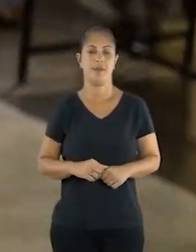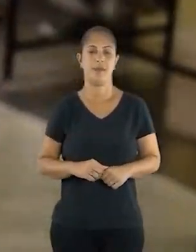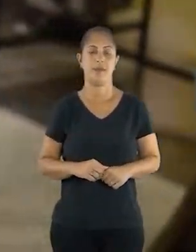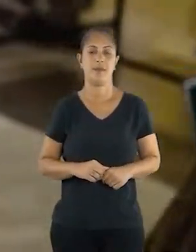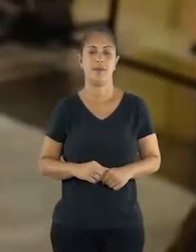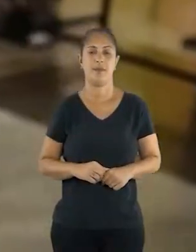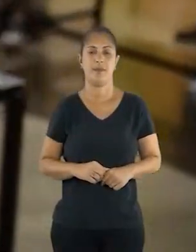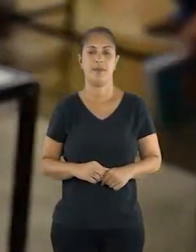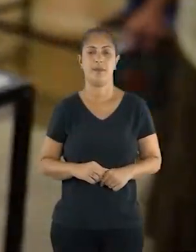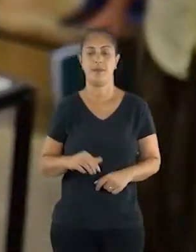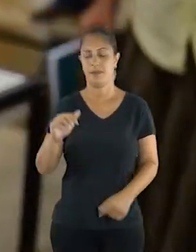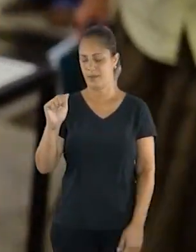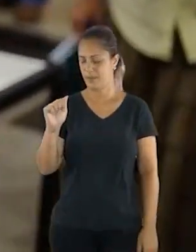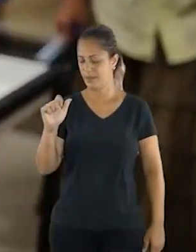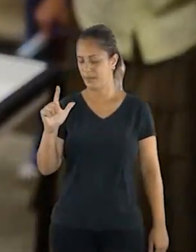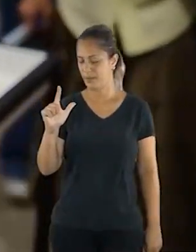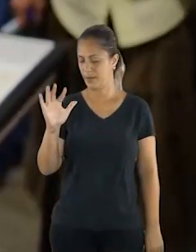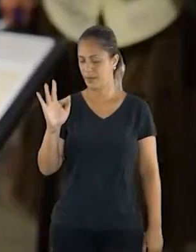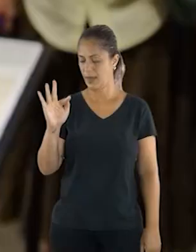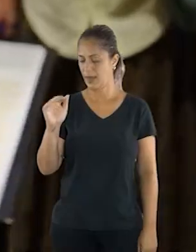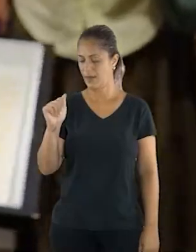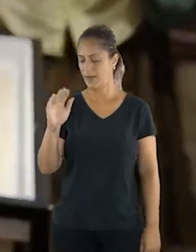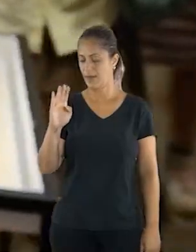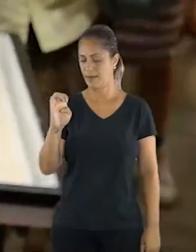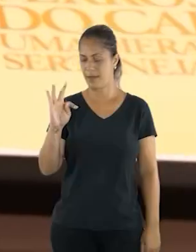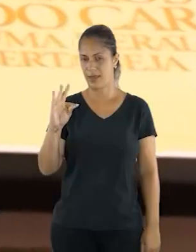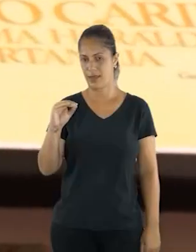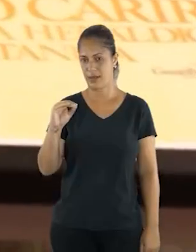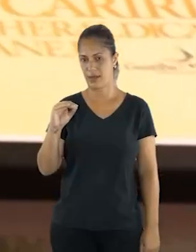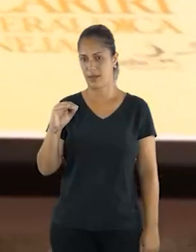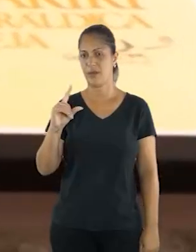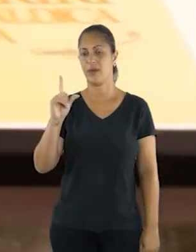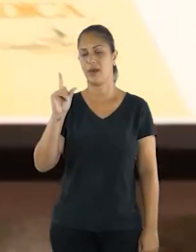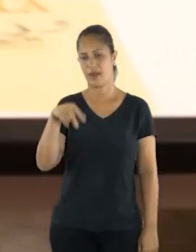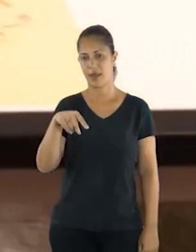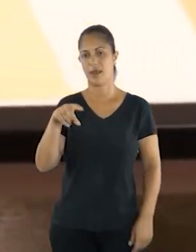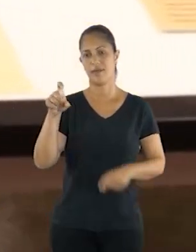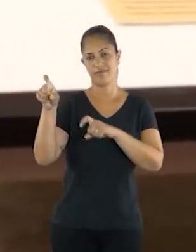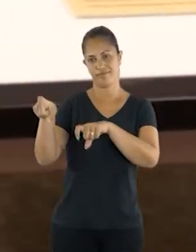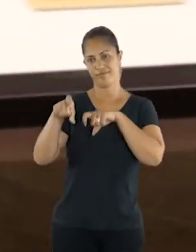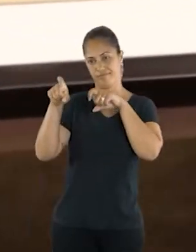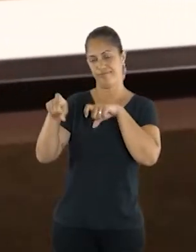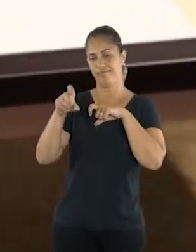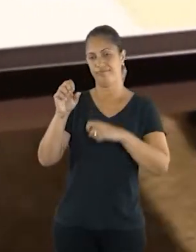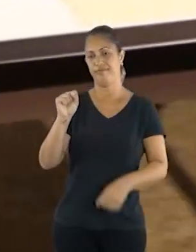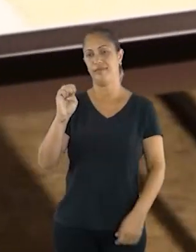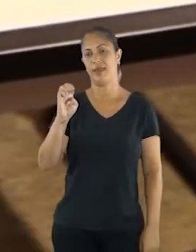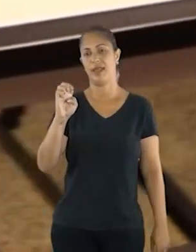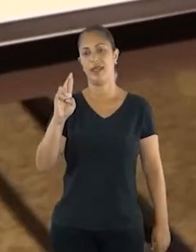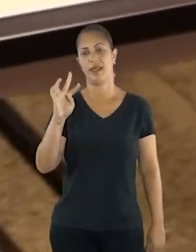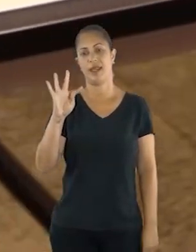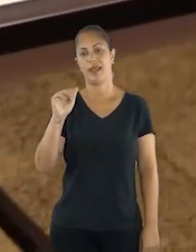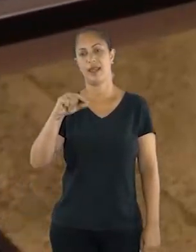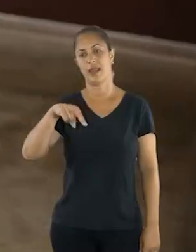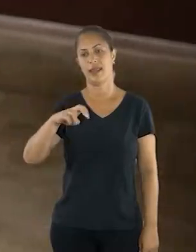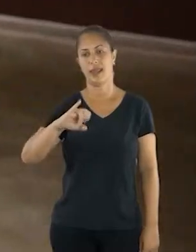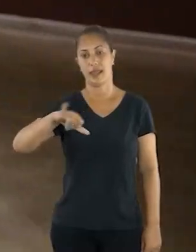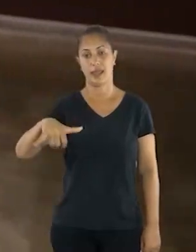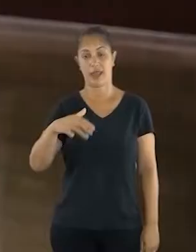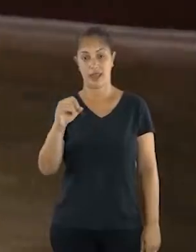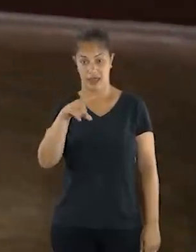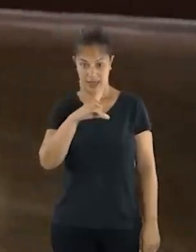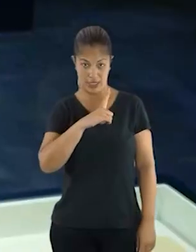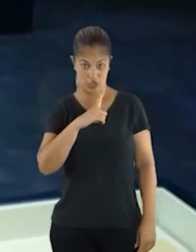ao alfabeto sertanejo. E eu acho assim, o alfabeto sertanejo